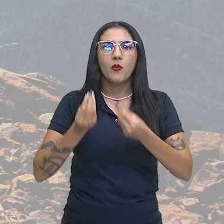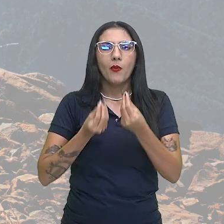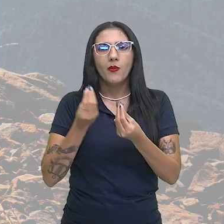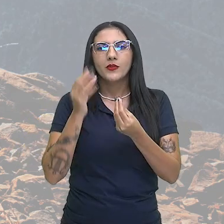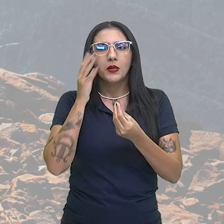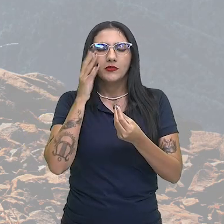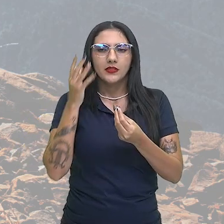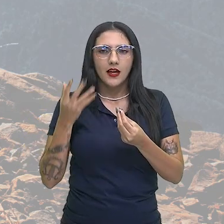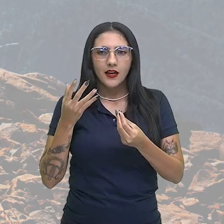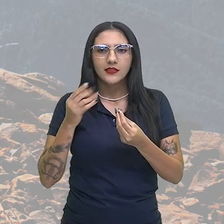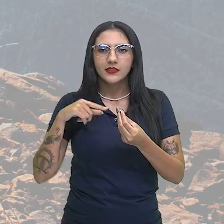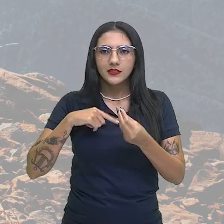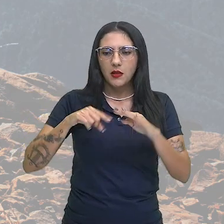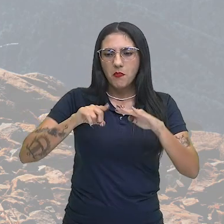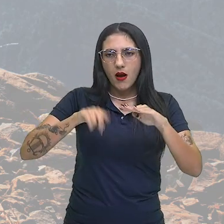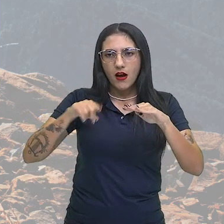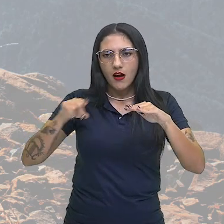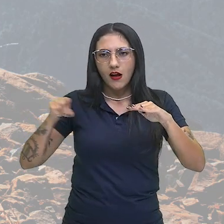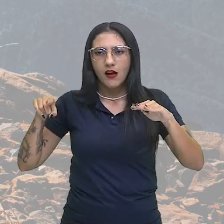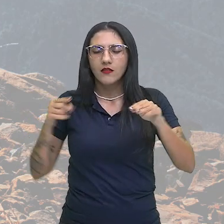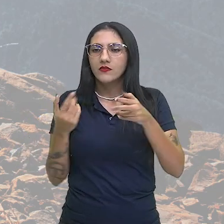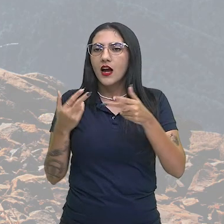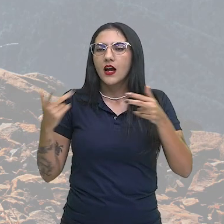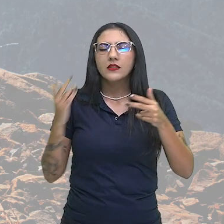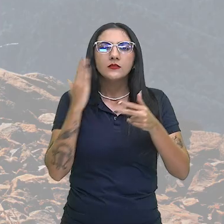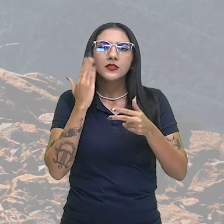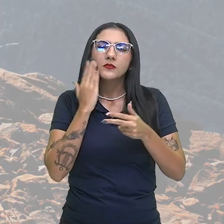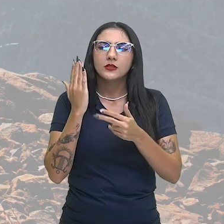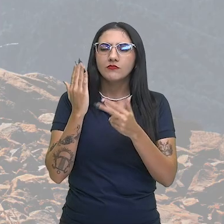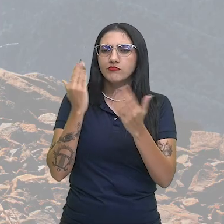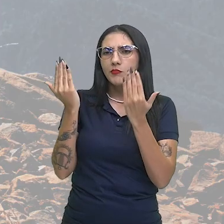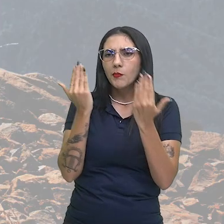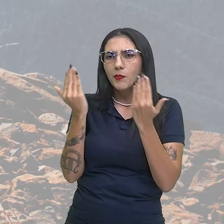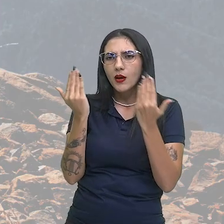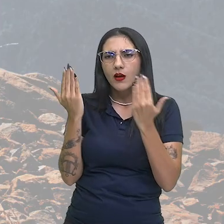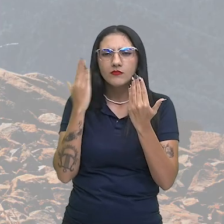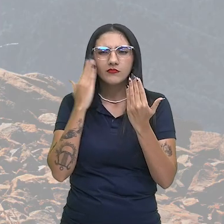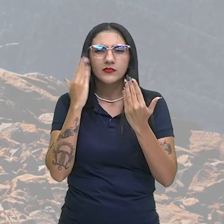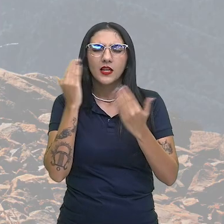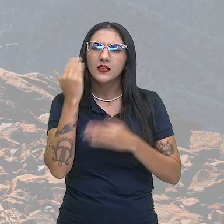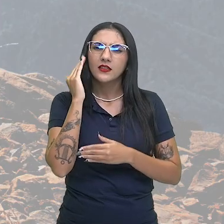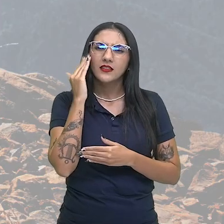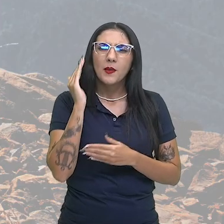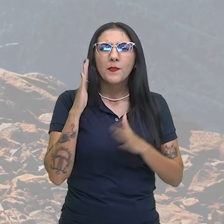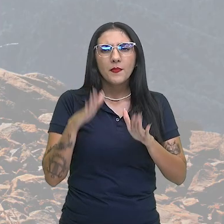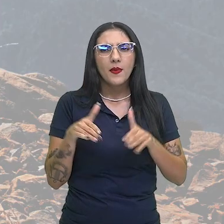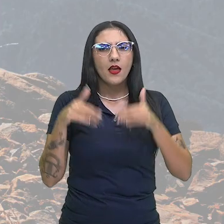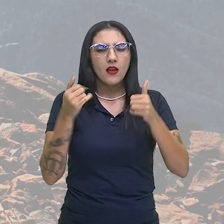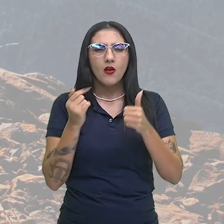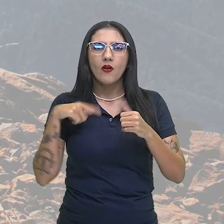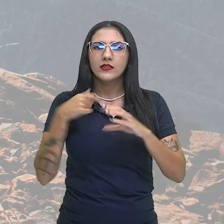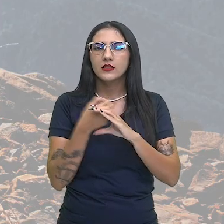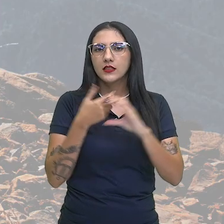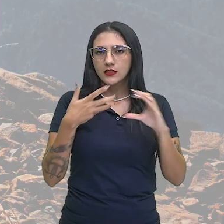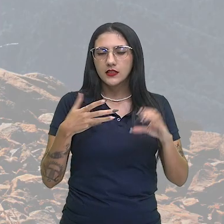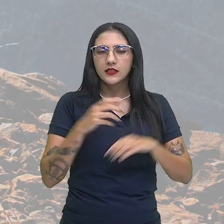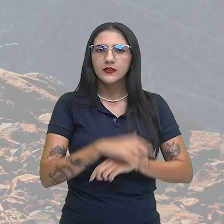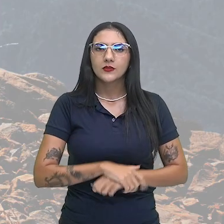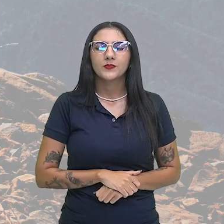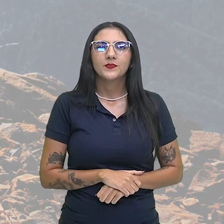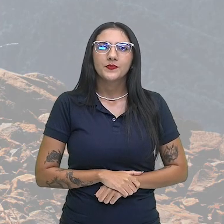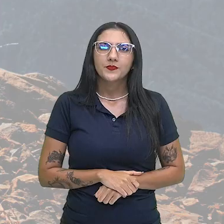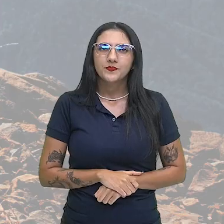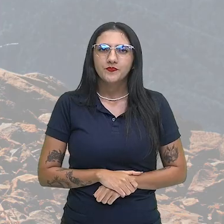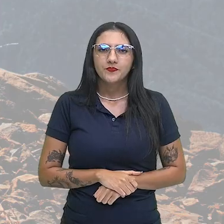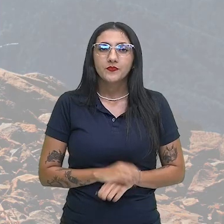superfície. Existem várias técnicas que existem aí para tentar captar, né, essas energias. Infelizmente,